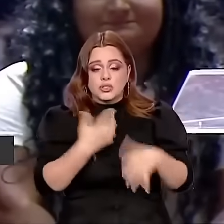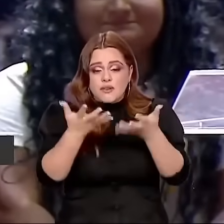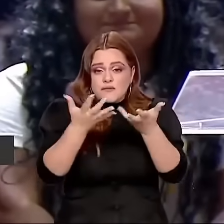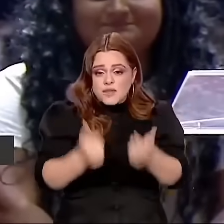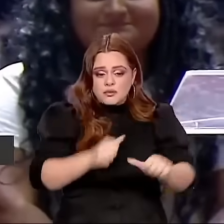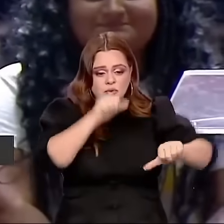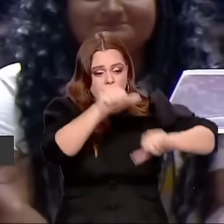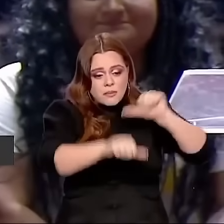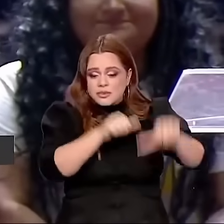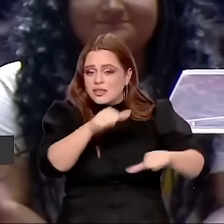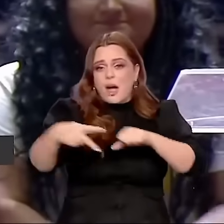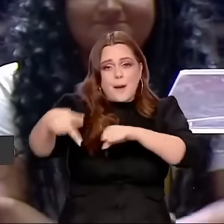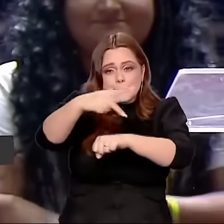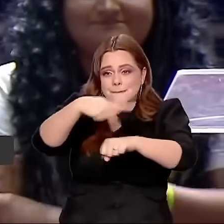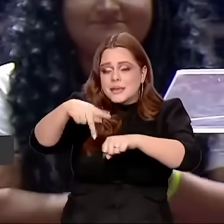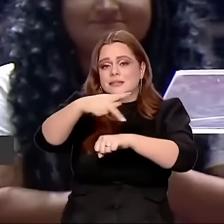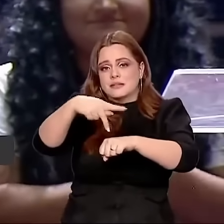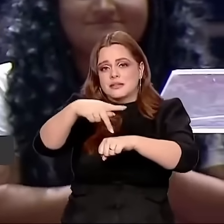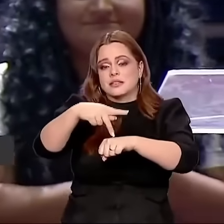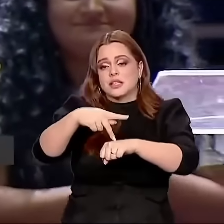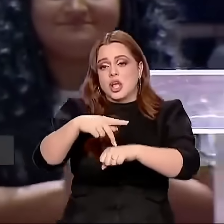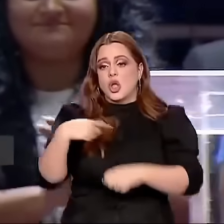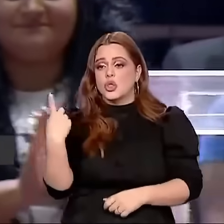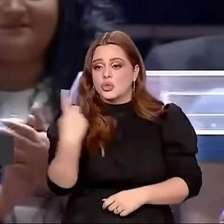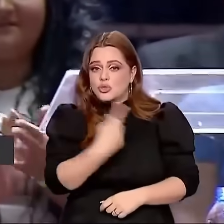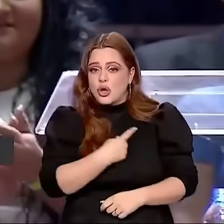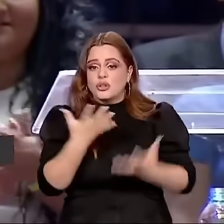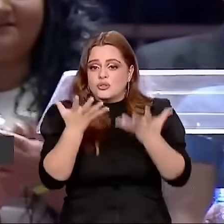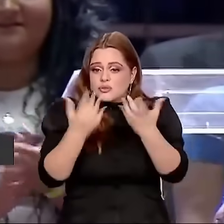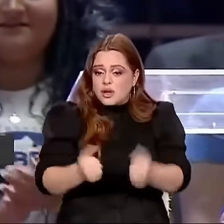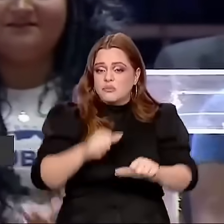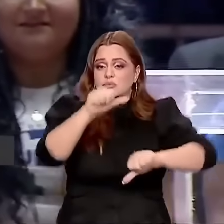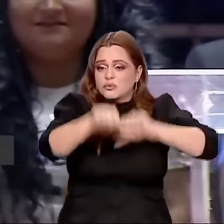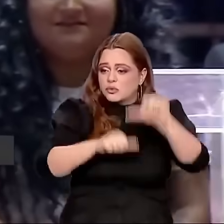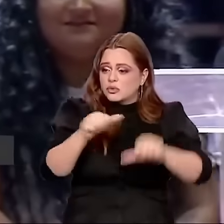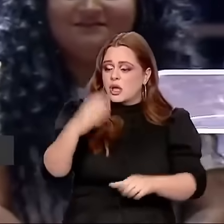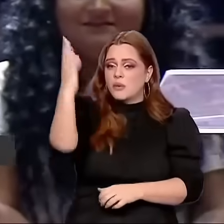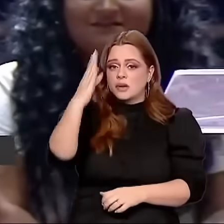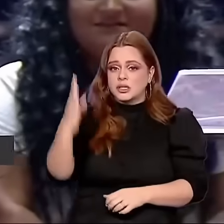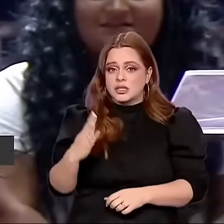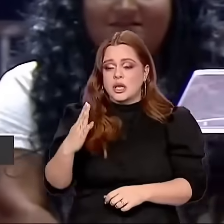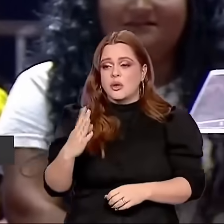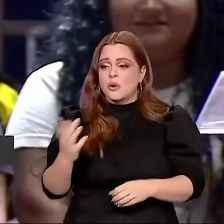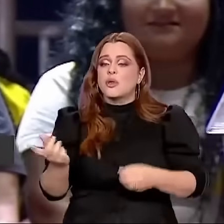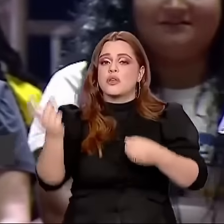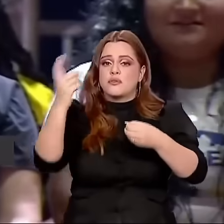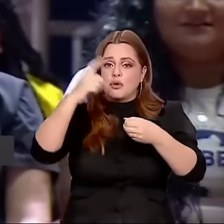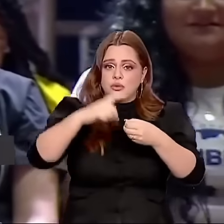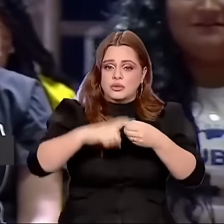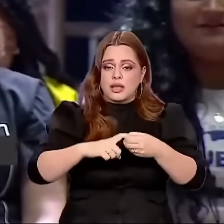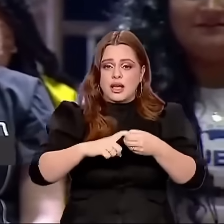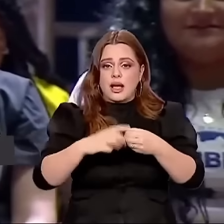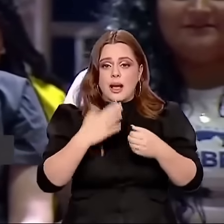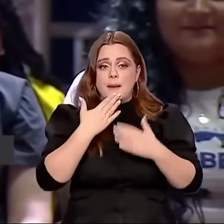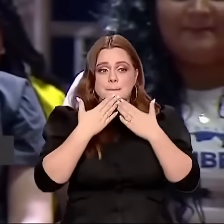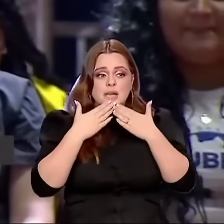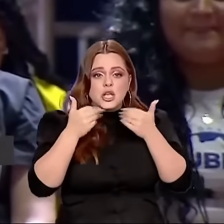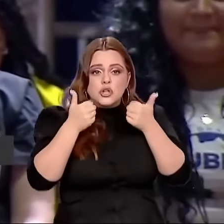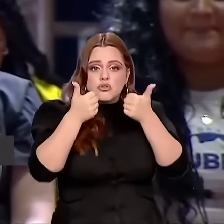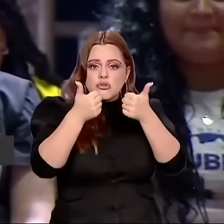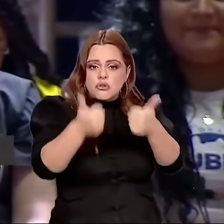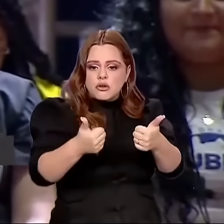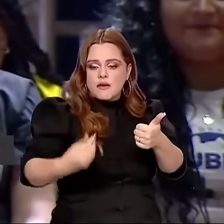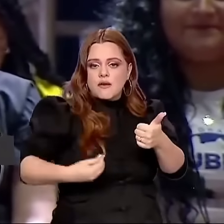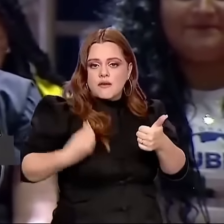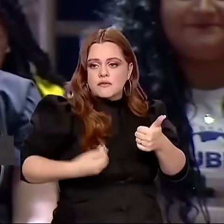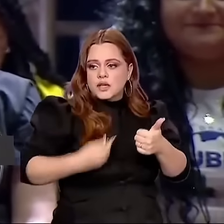mudar este país e este país vai voltar a privilegiar a melhoria da qualidade